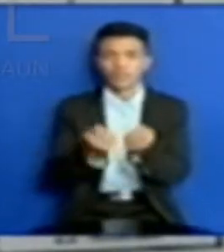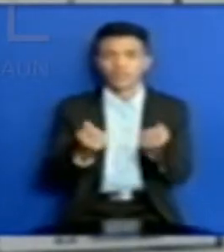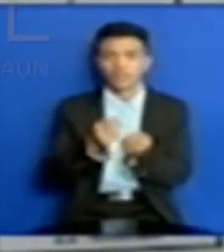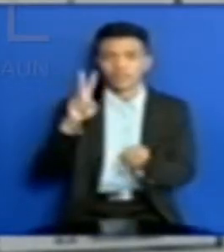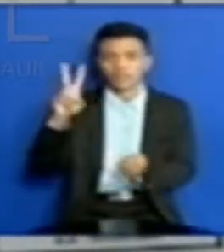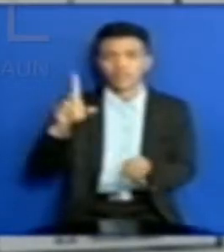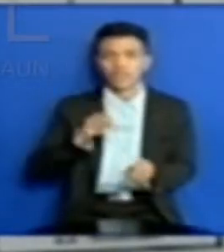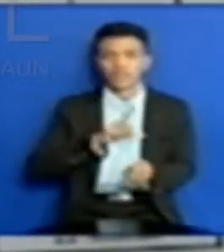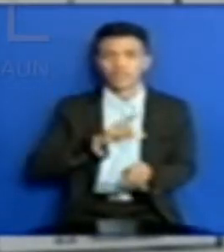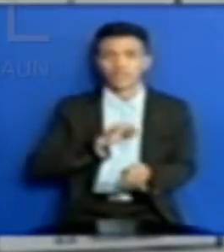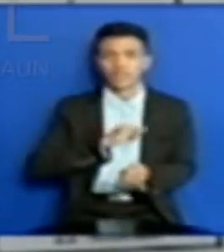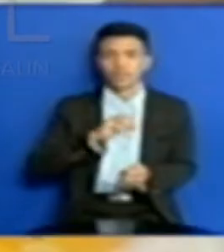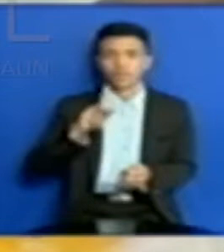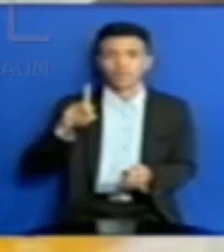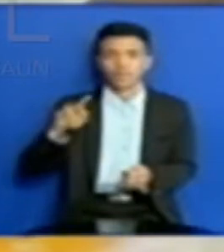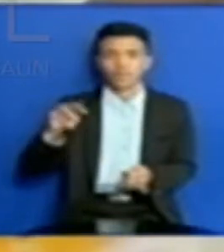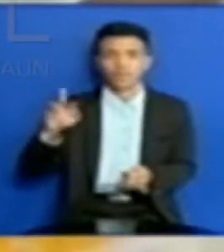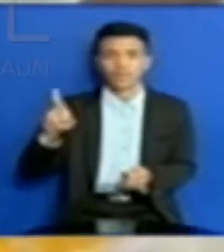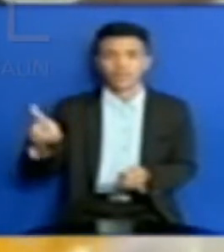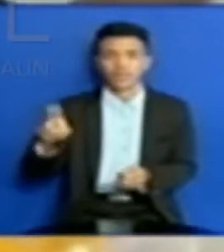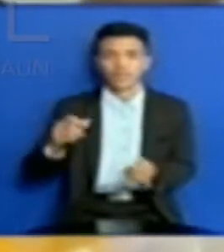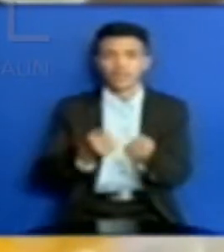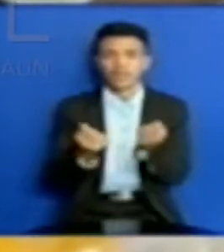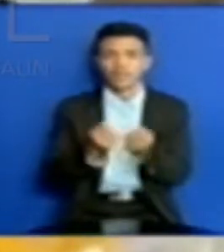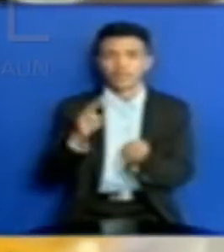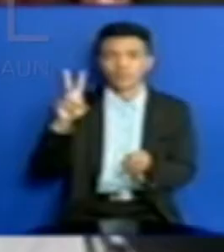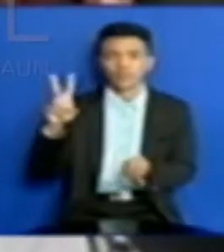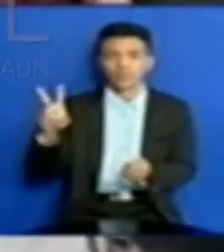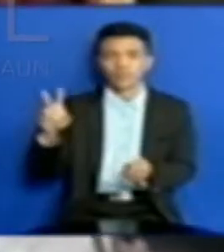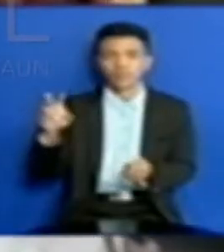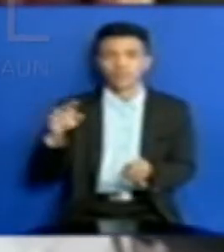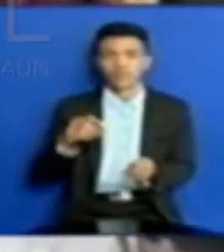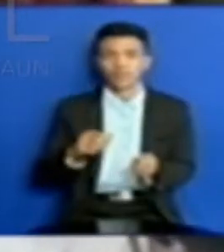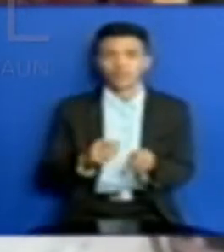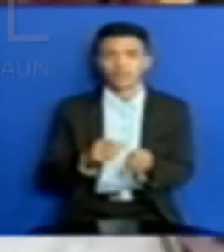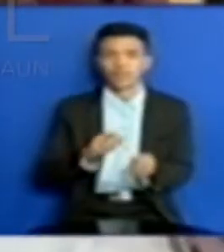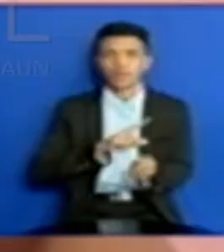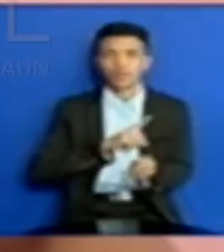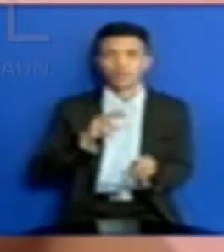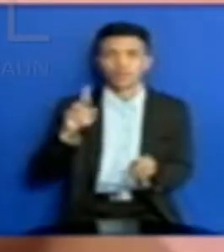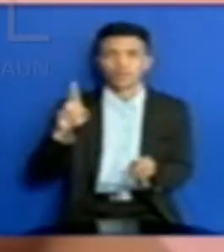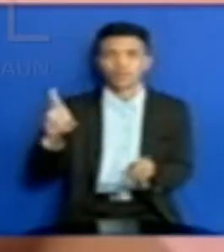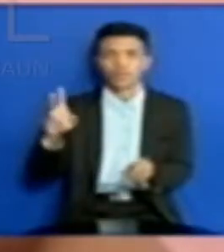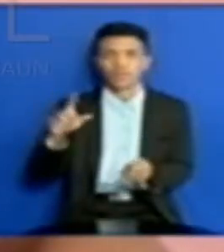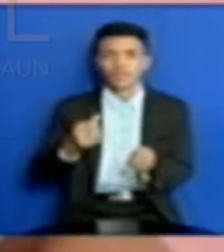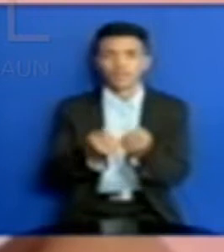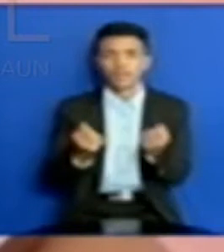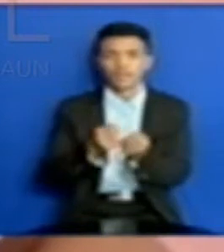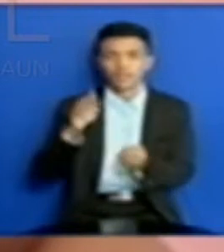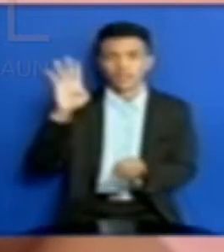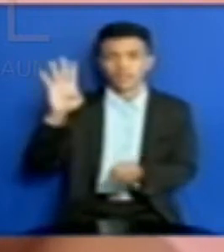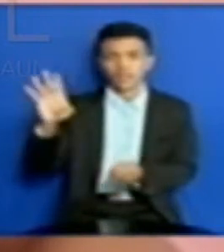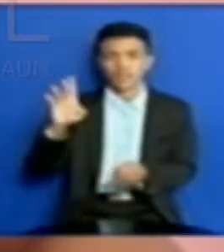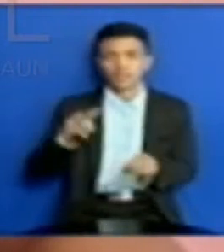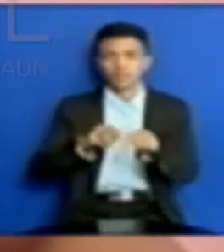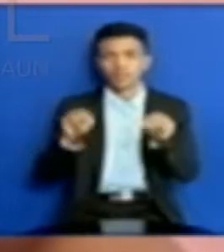posto Ilhomar, aldeia Walu, posto Lauten, aldeia Walu, posto Louro, aldeia Hat. Município de Lauten, ita